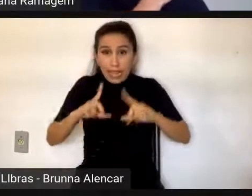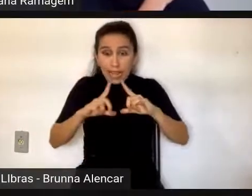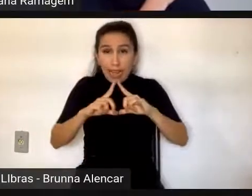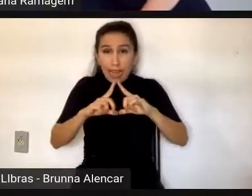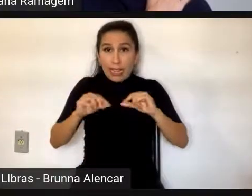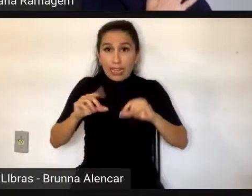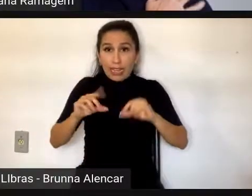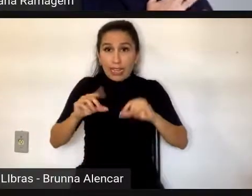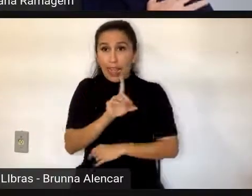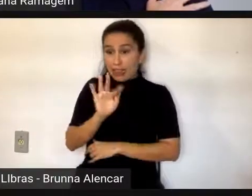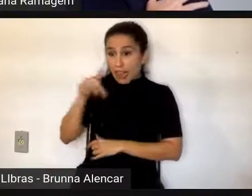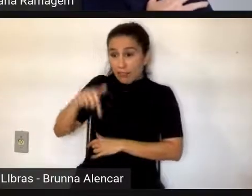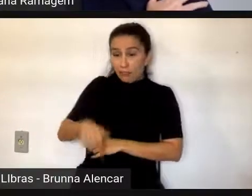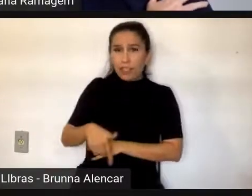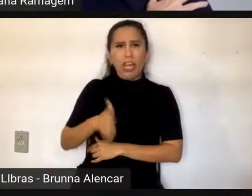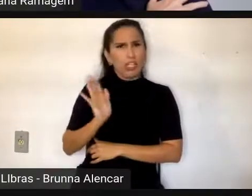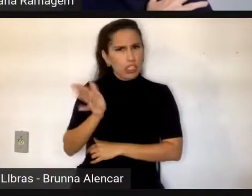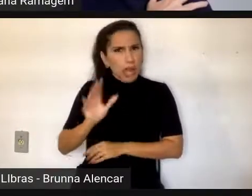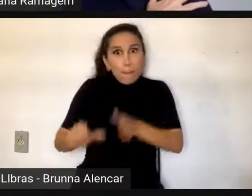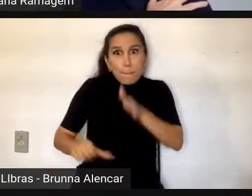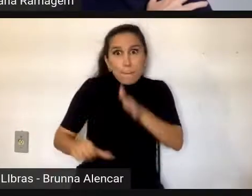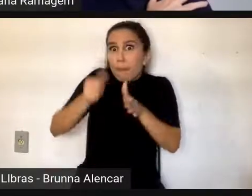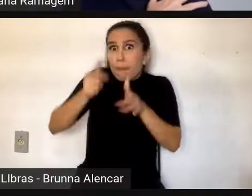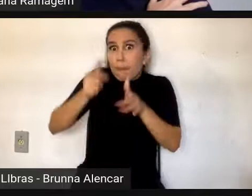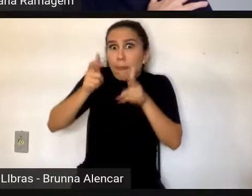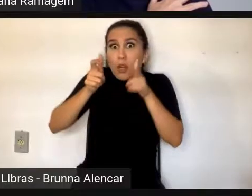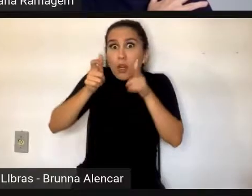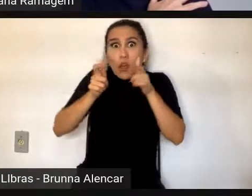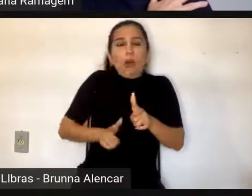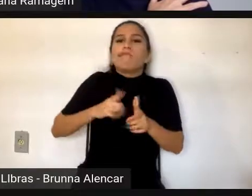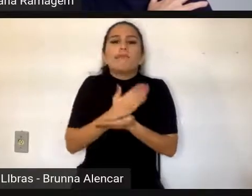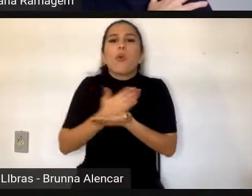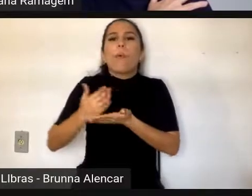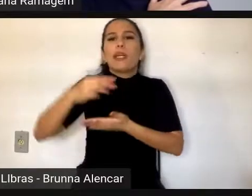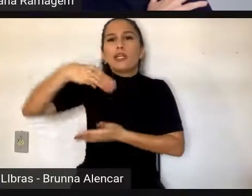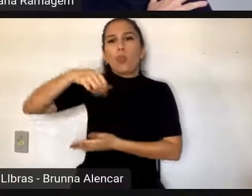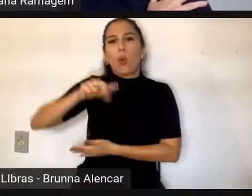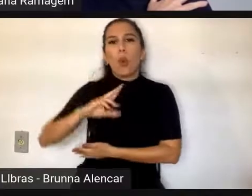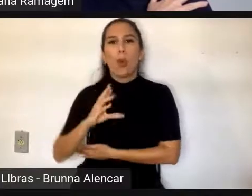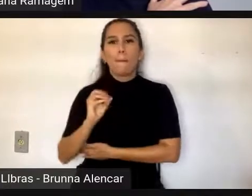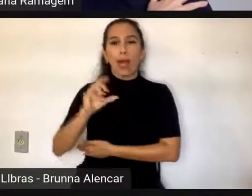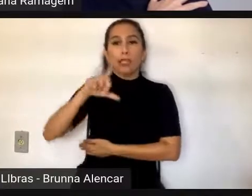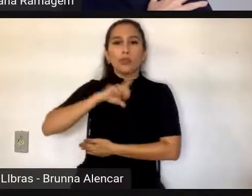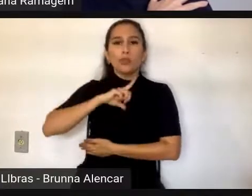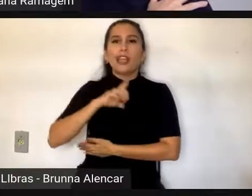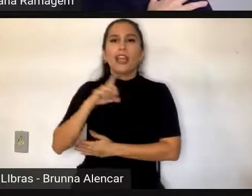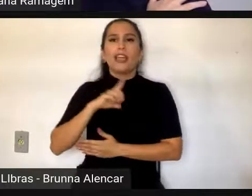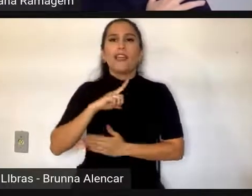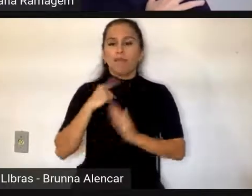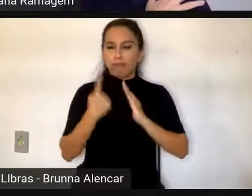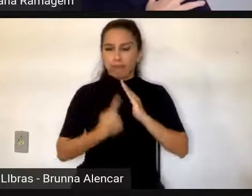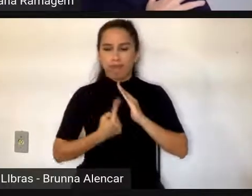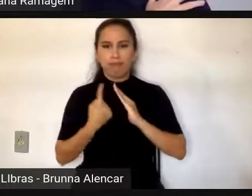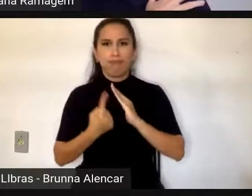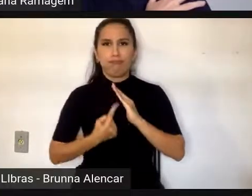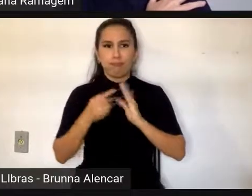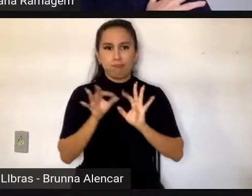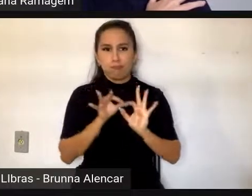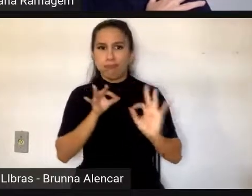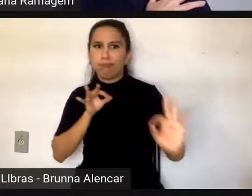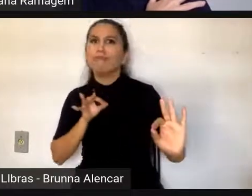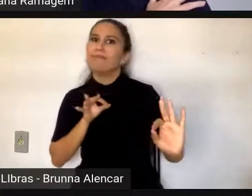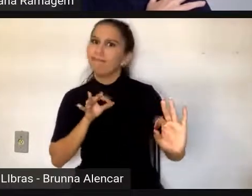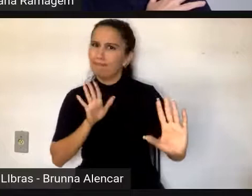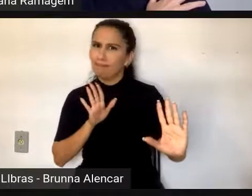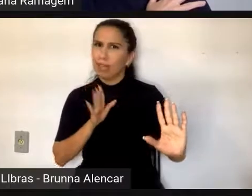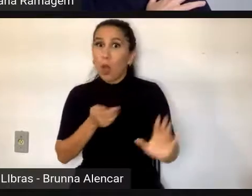primeiras medidas de distanciamento, isolamento, começaram em março, né? Então, gente, já são praticamente 6 meses. Então, aqui fica a dica, né?